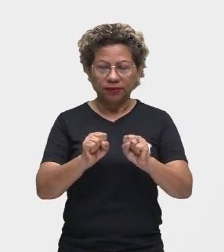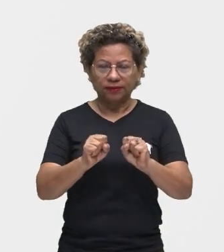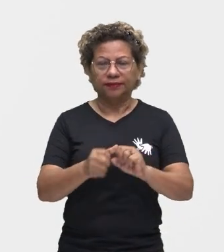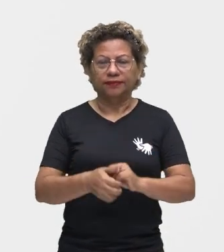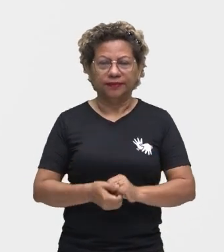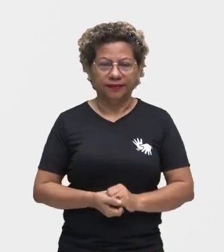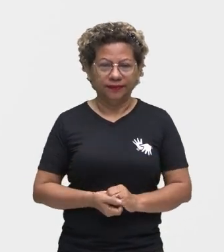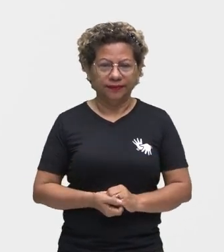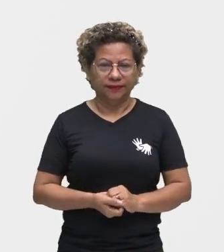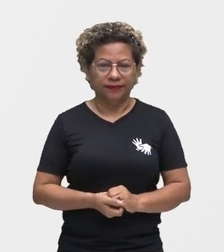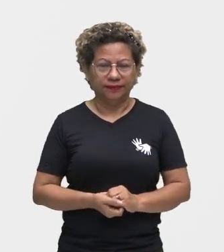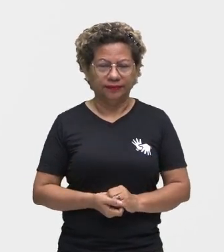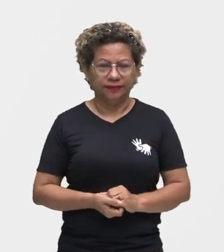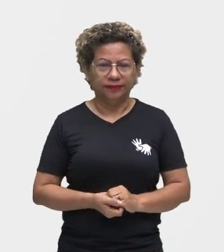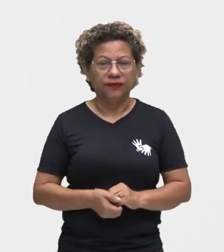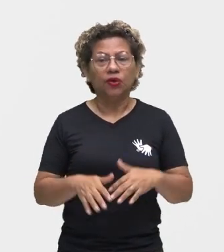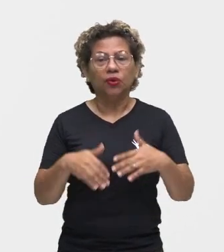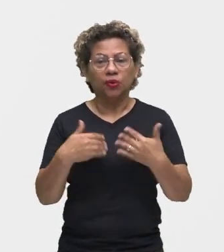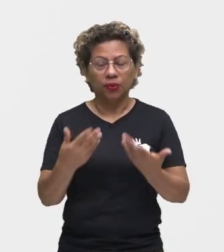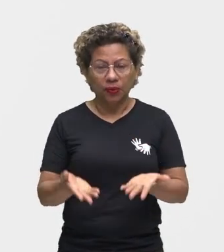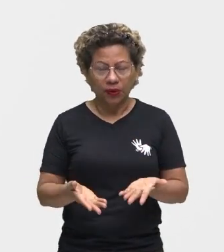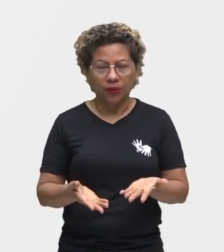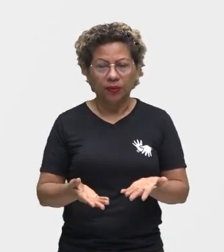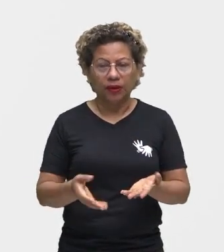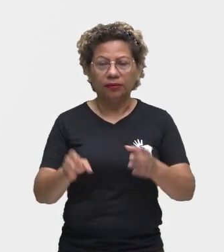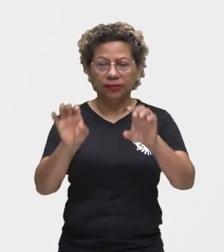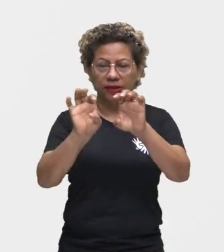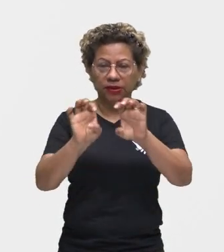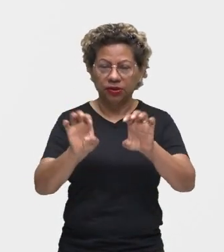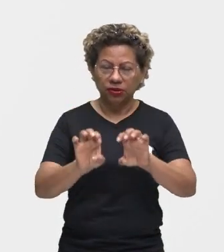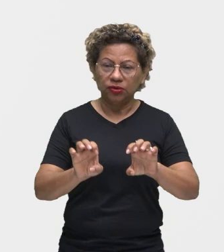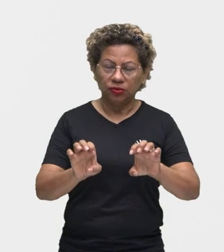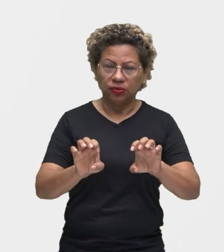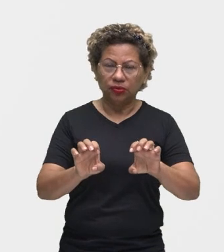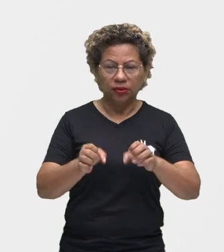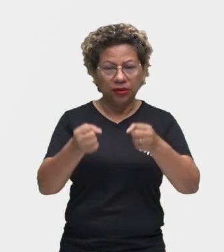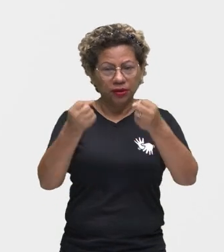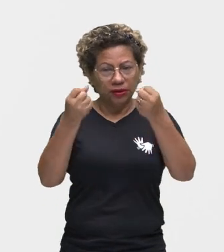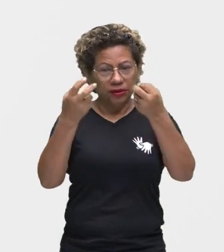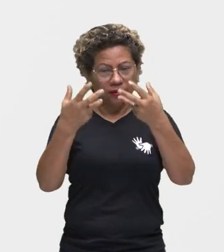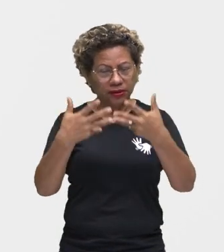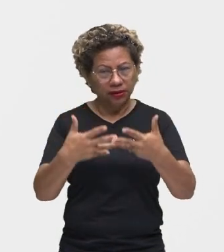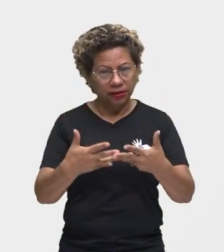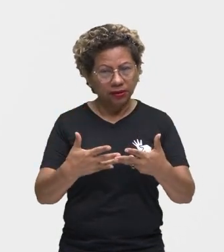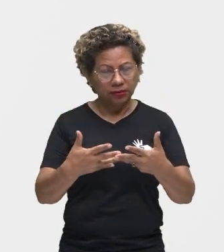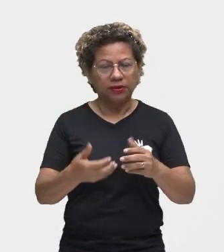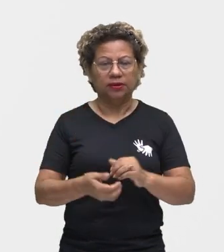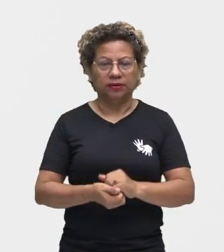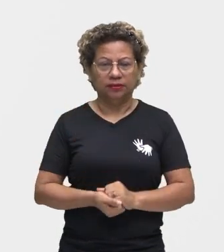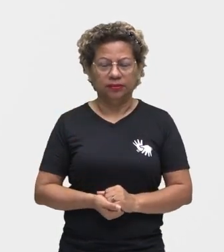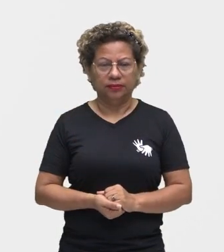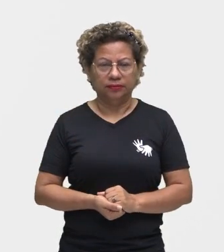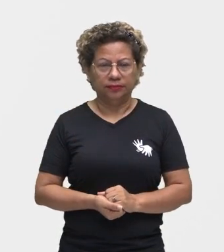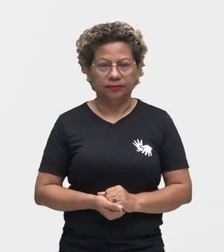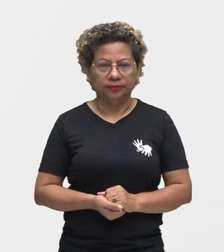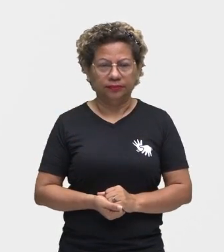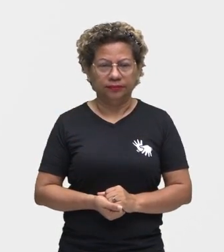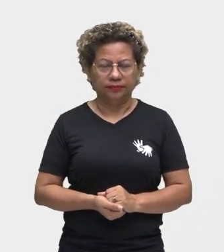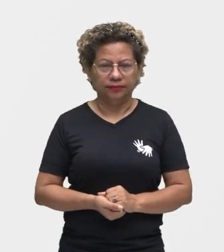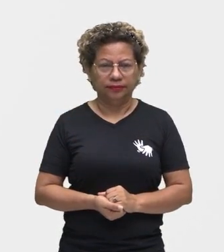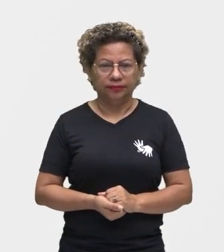vocês escolhessem qual é a estrutura que se refere essa sentença. Vamos à